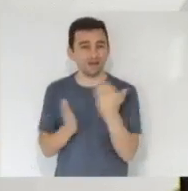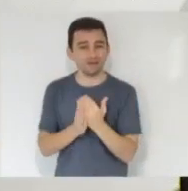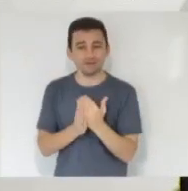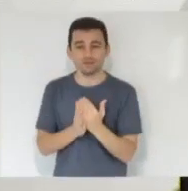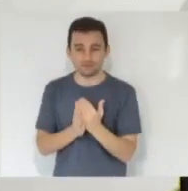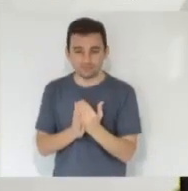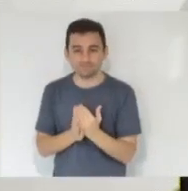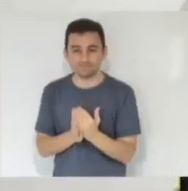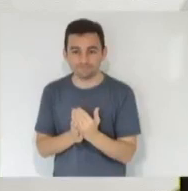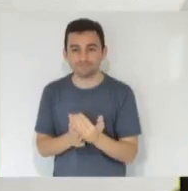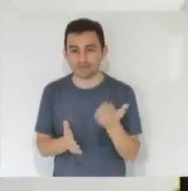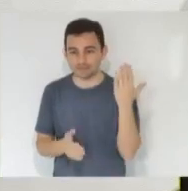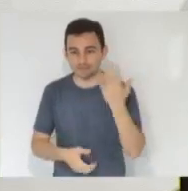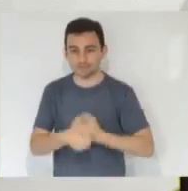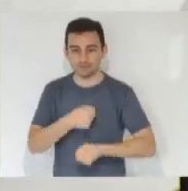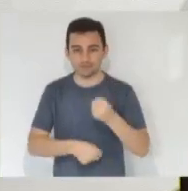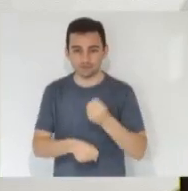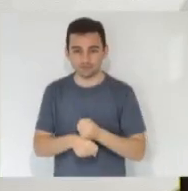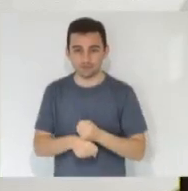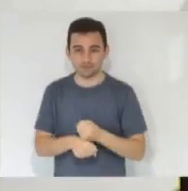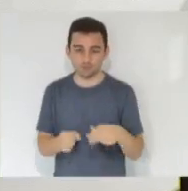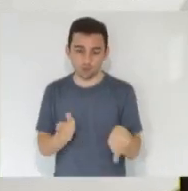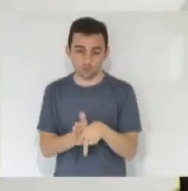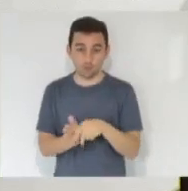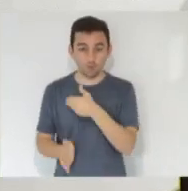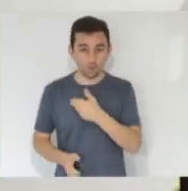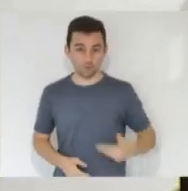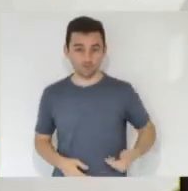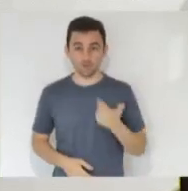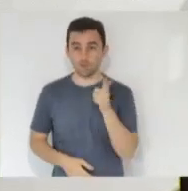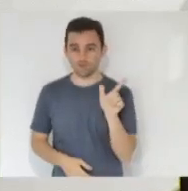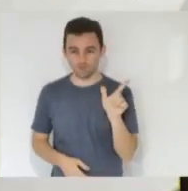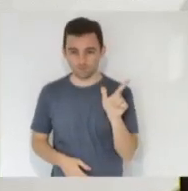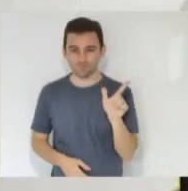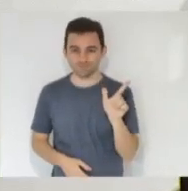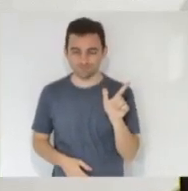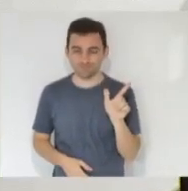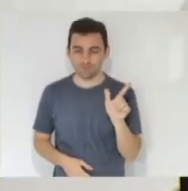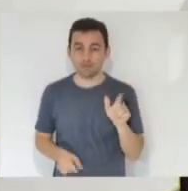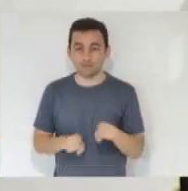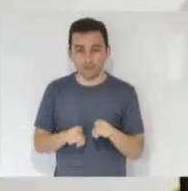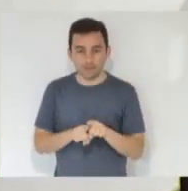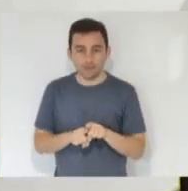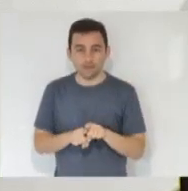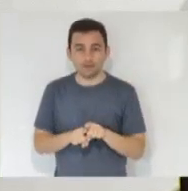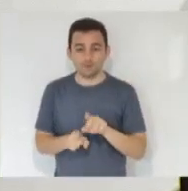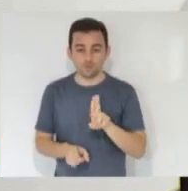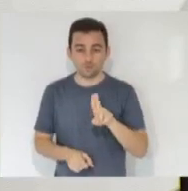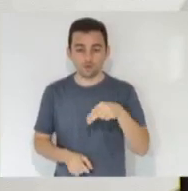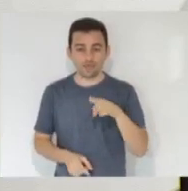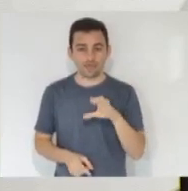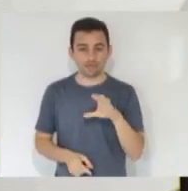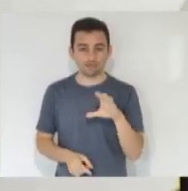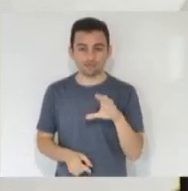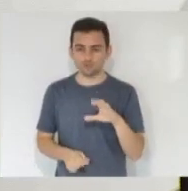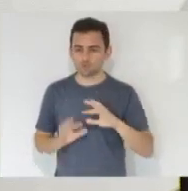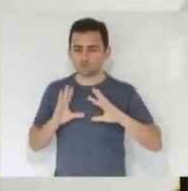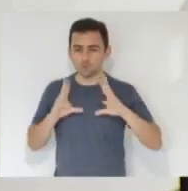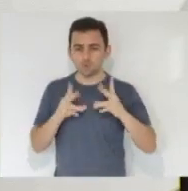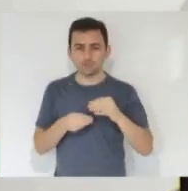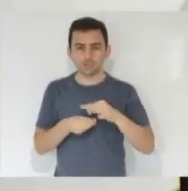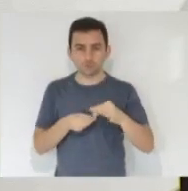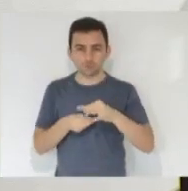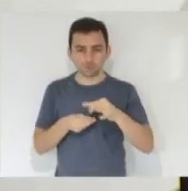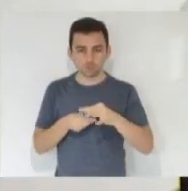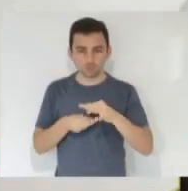foi realizado no ano passado do governo anterior. Além da Unesc, vem beneficiar todas as instituições de